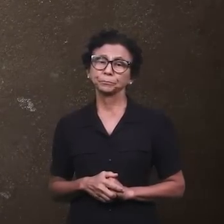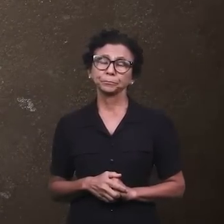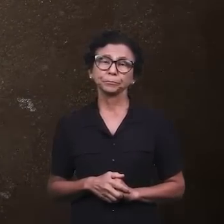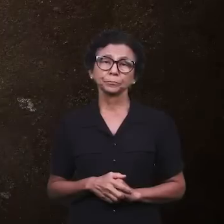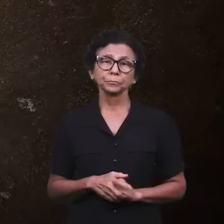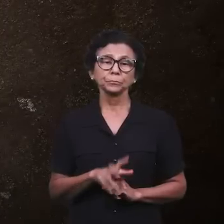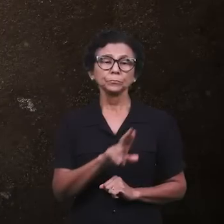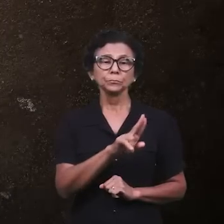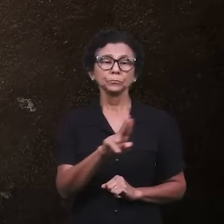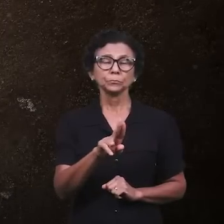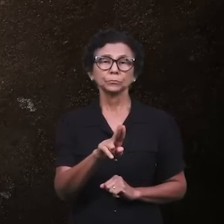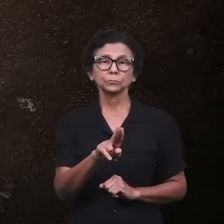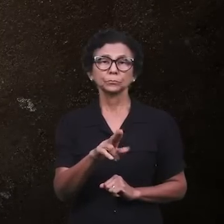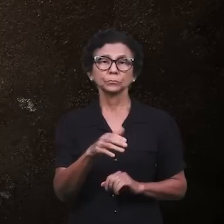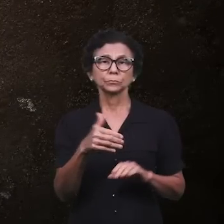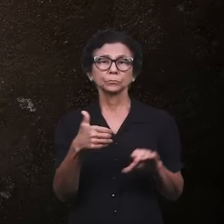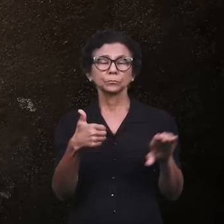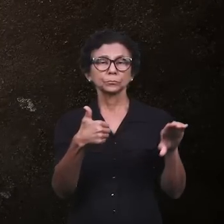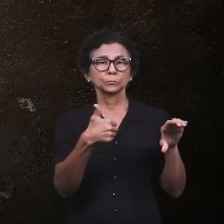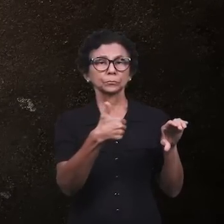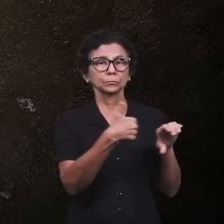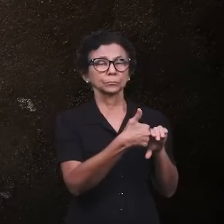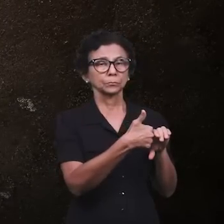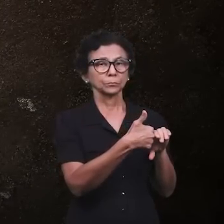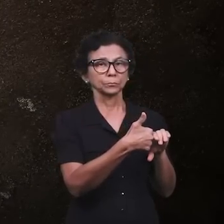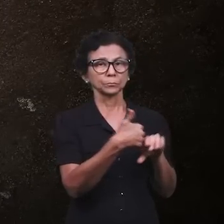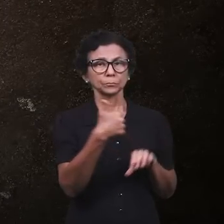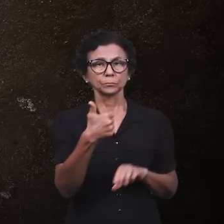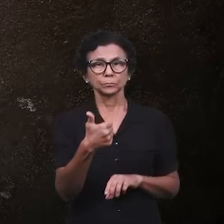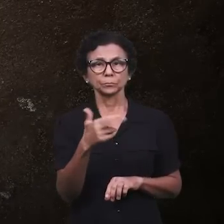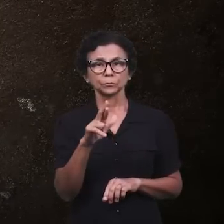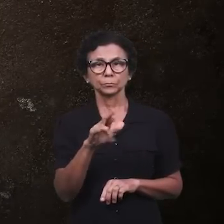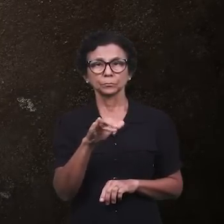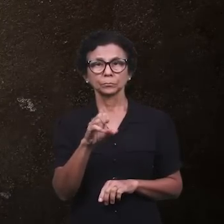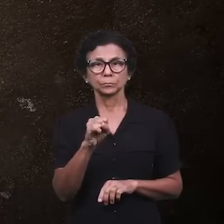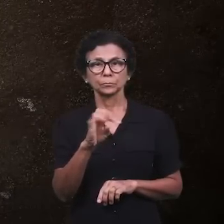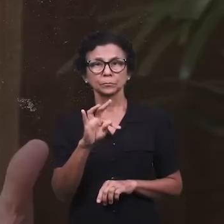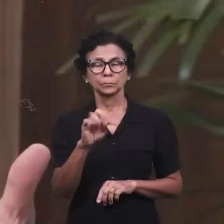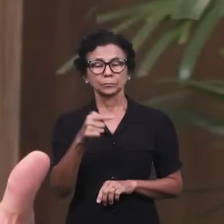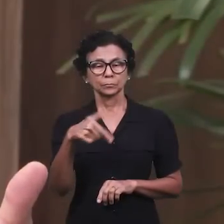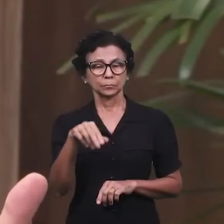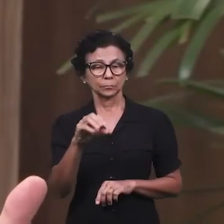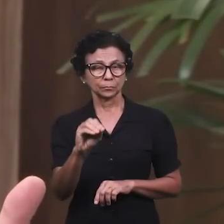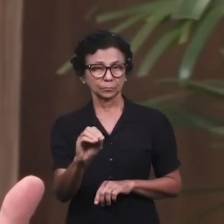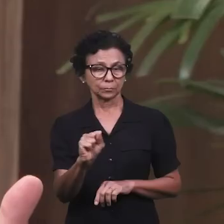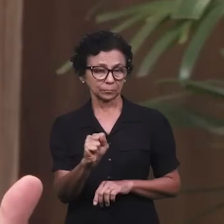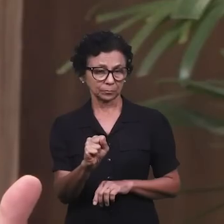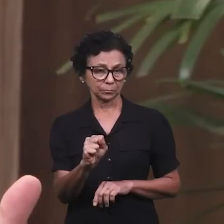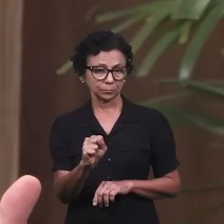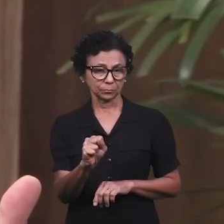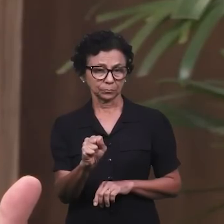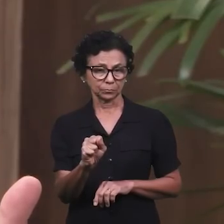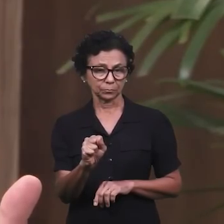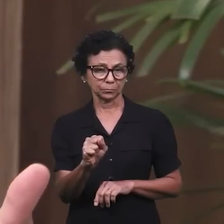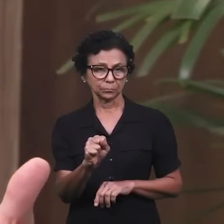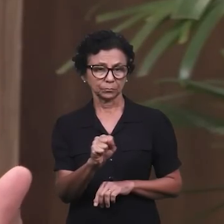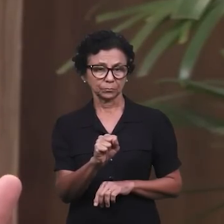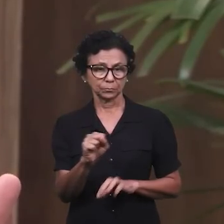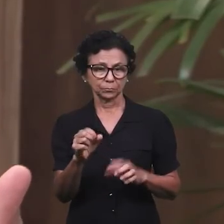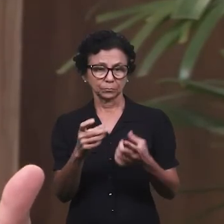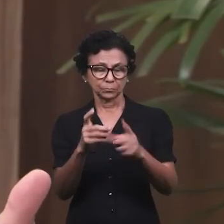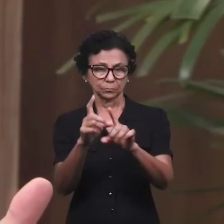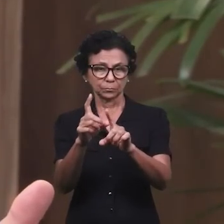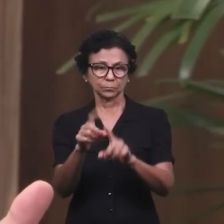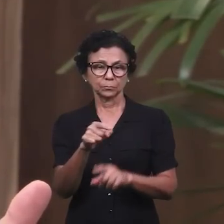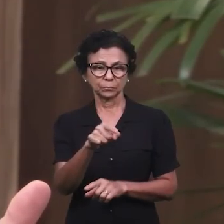cristãos. O que deu essa designação de ser cristão era a